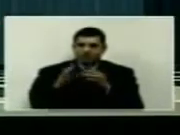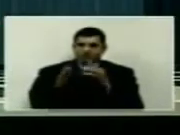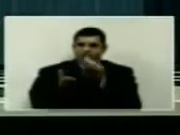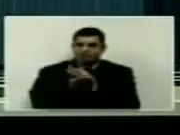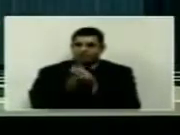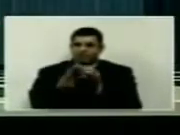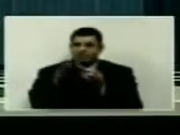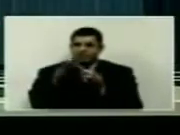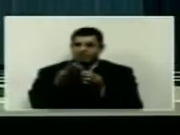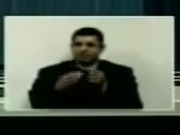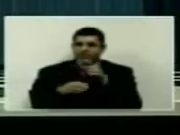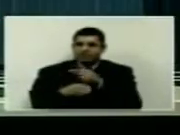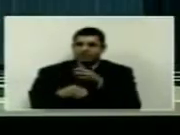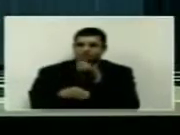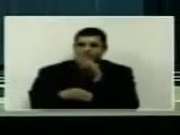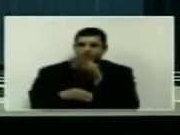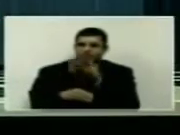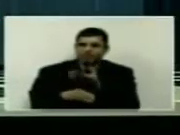seu partido,